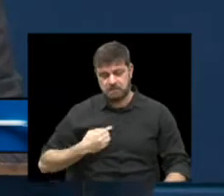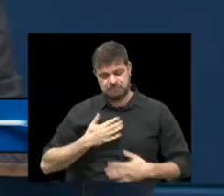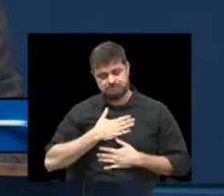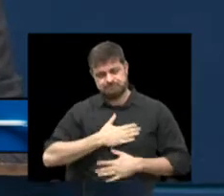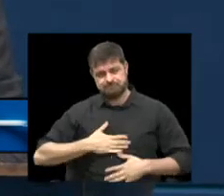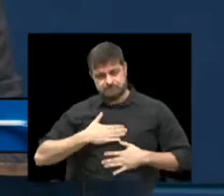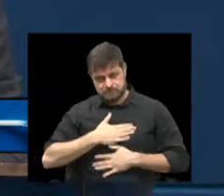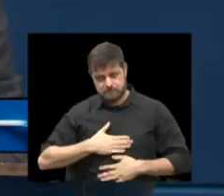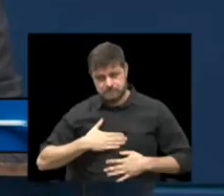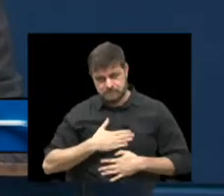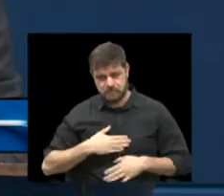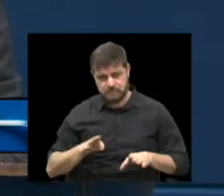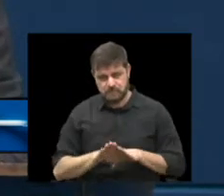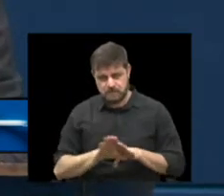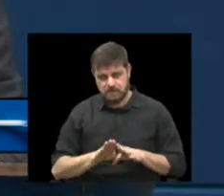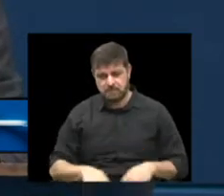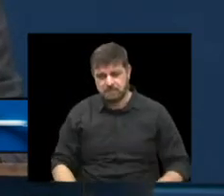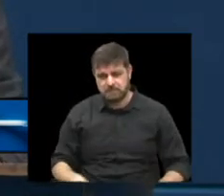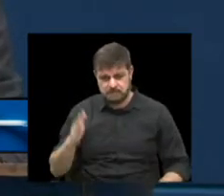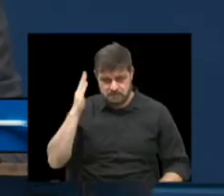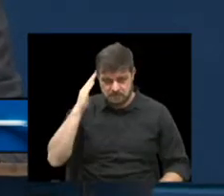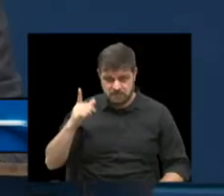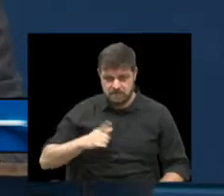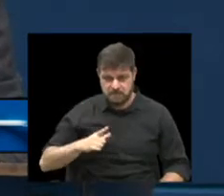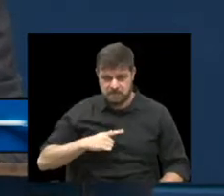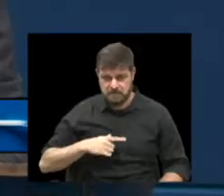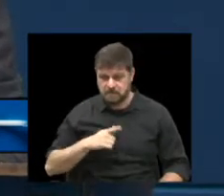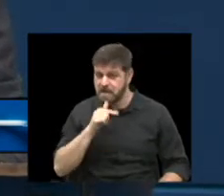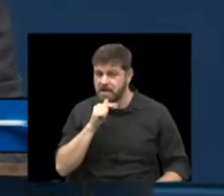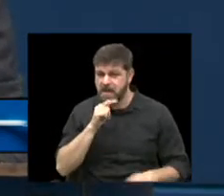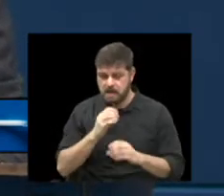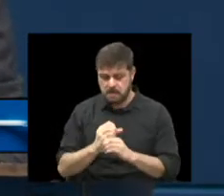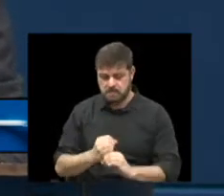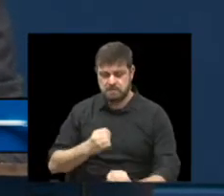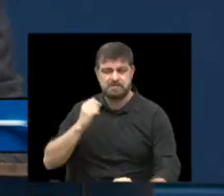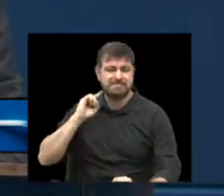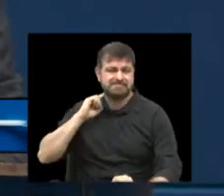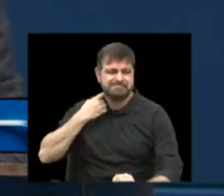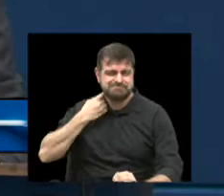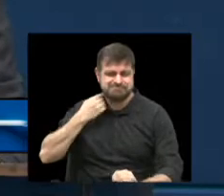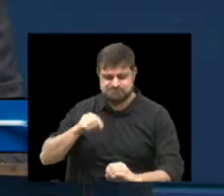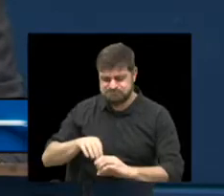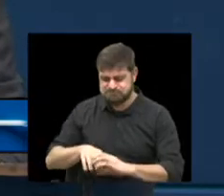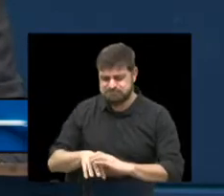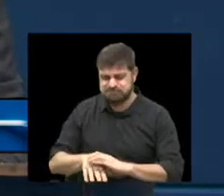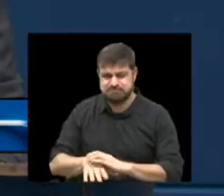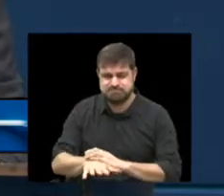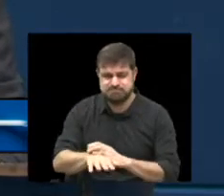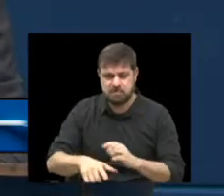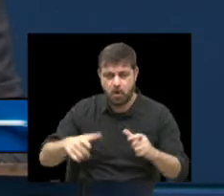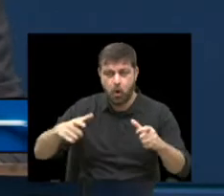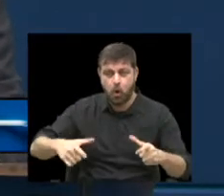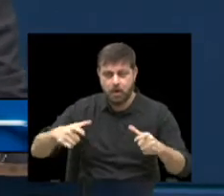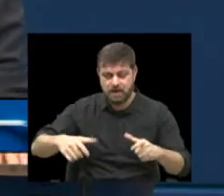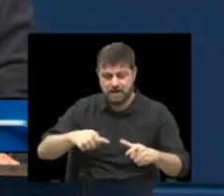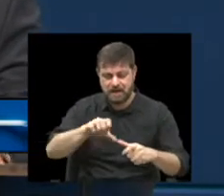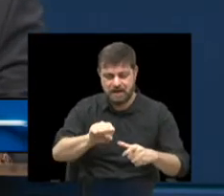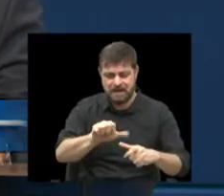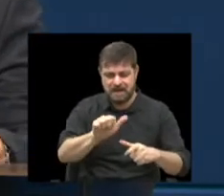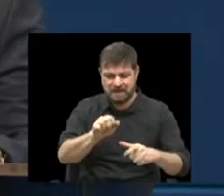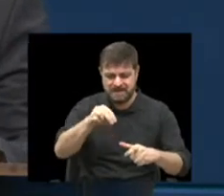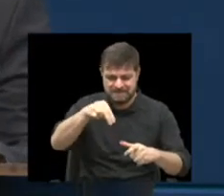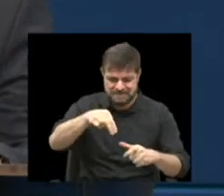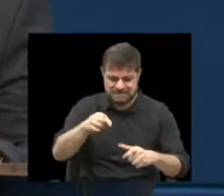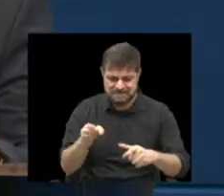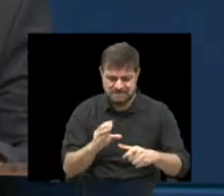satisfação e a grata surpresa de ter instalado a rede de coleta, afastamento e tratamento de esgoto do condomínio São Conrado. Uma boa noite